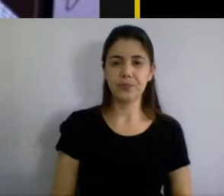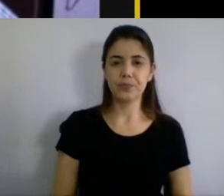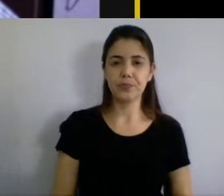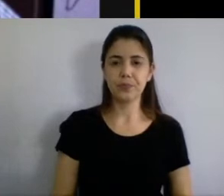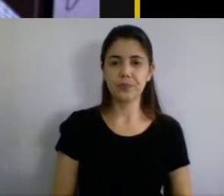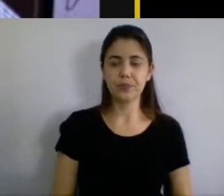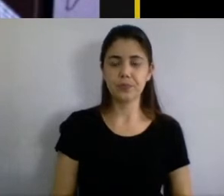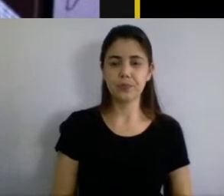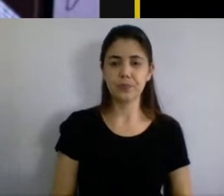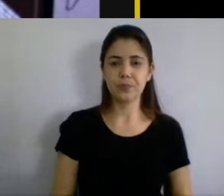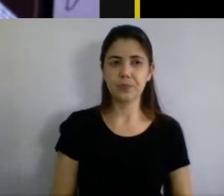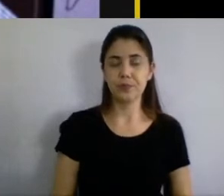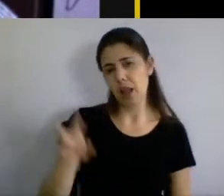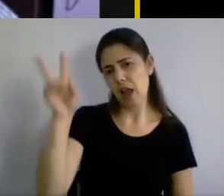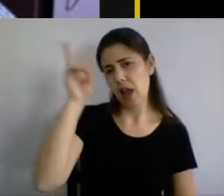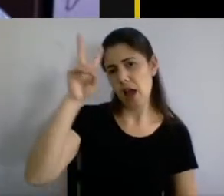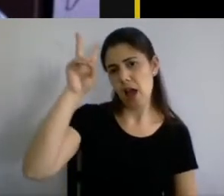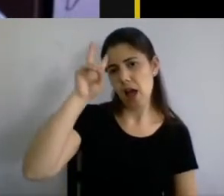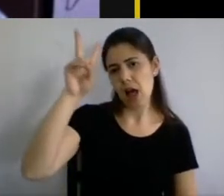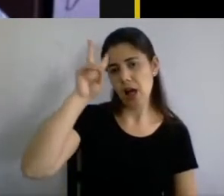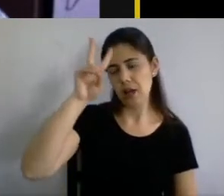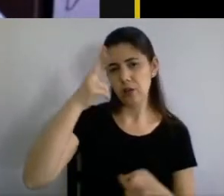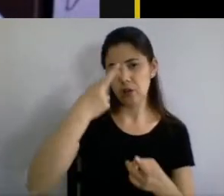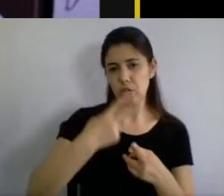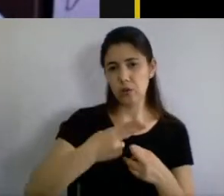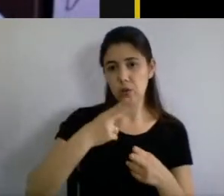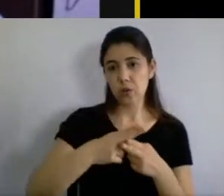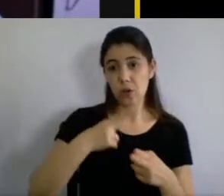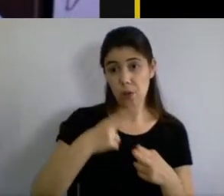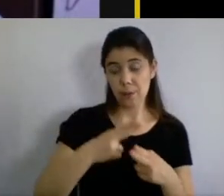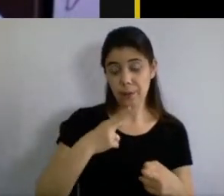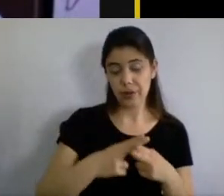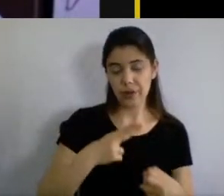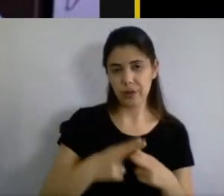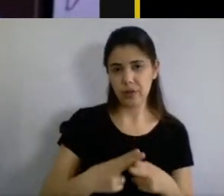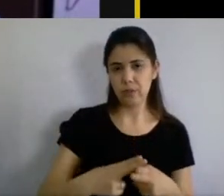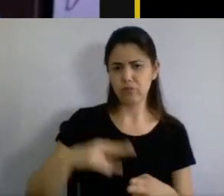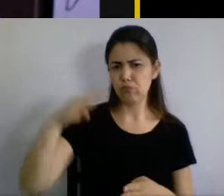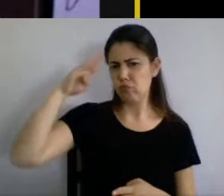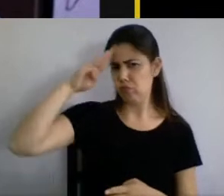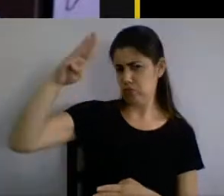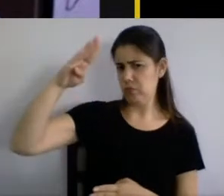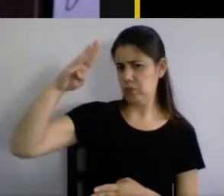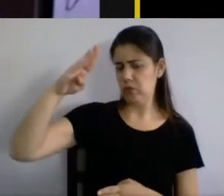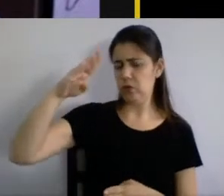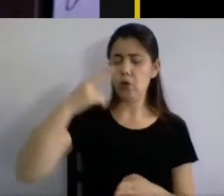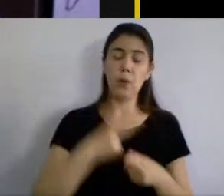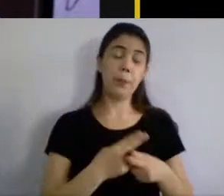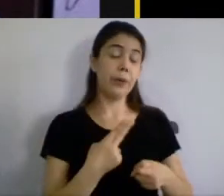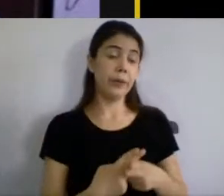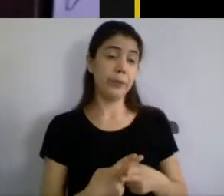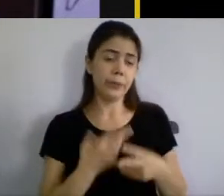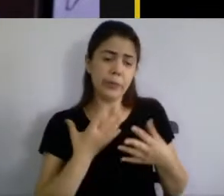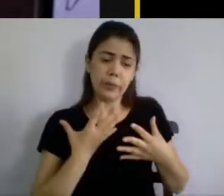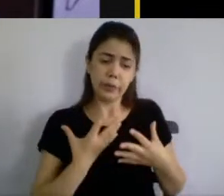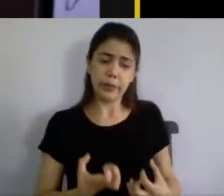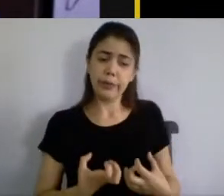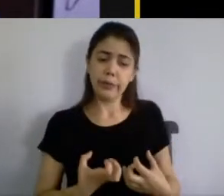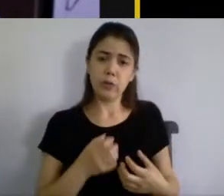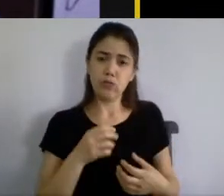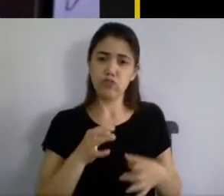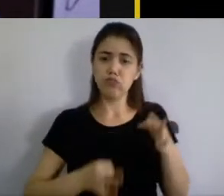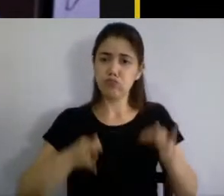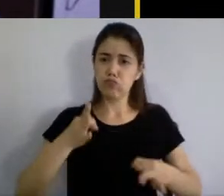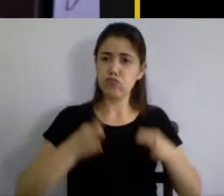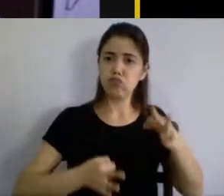a história romana de um general romano que o promotor queria que fosse condenado à morte por causa